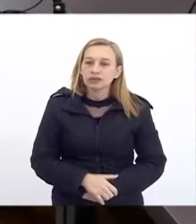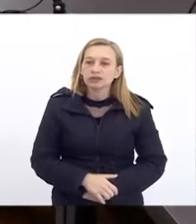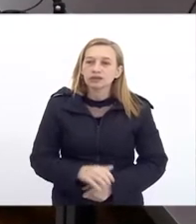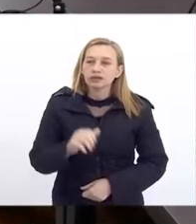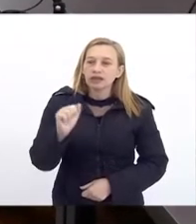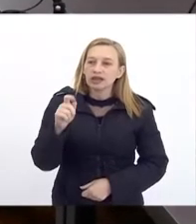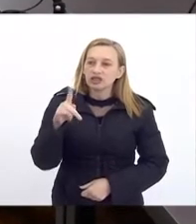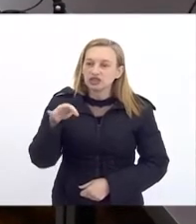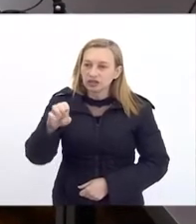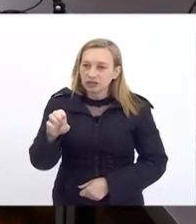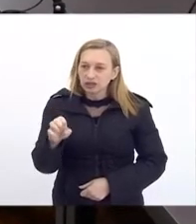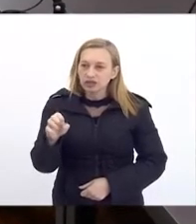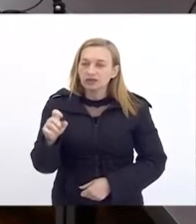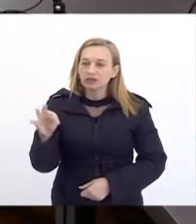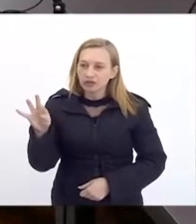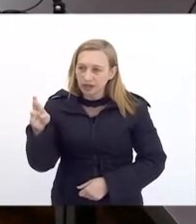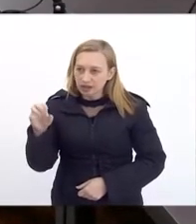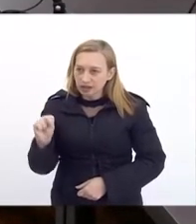Alexandre Freitas,